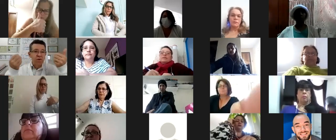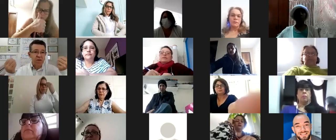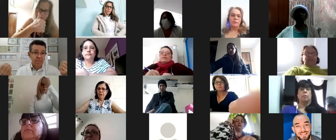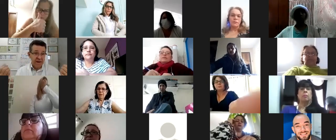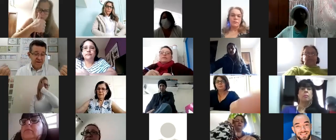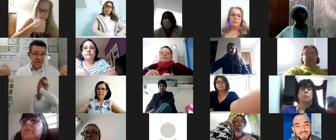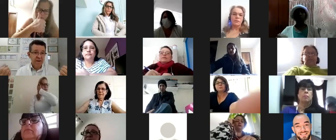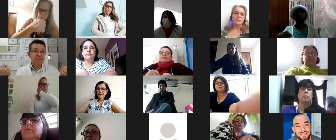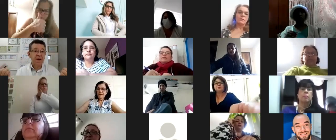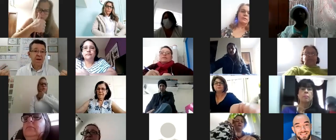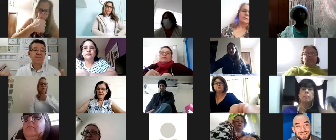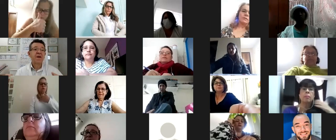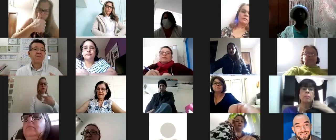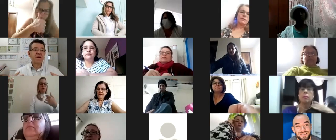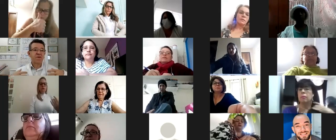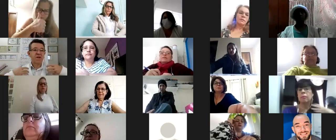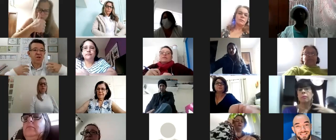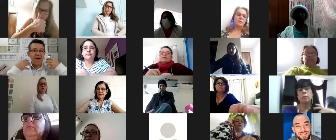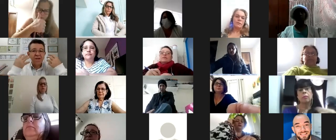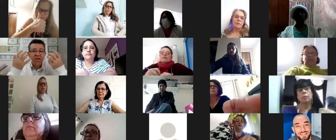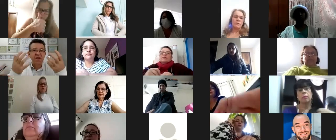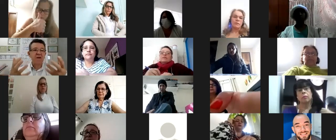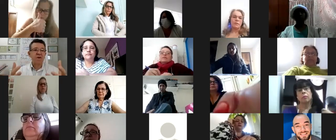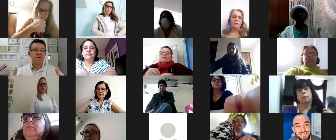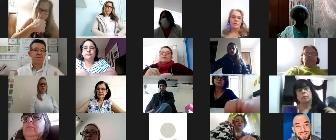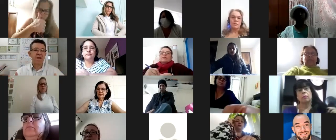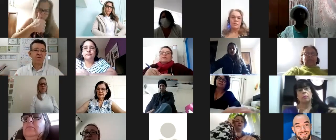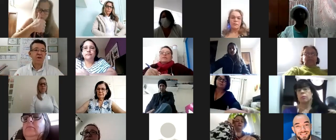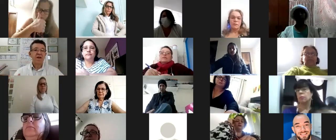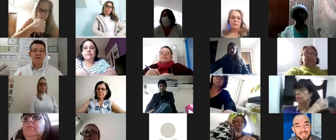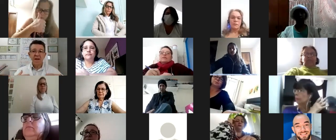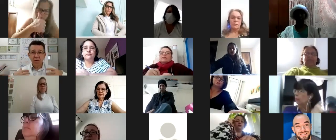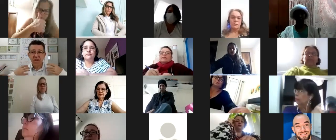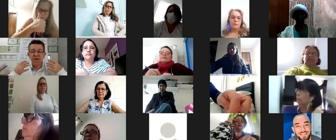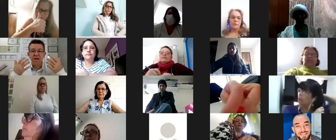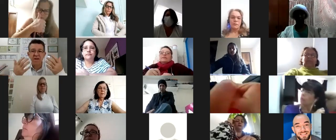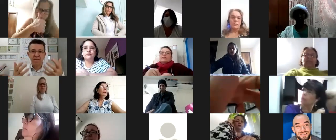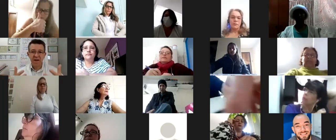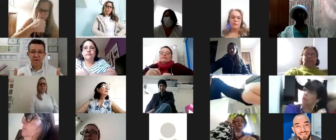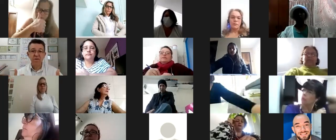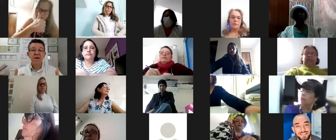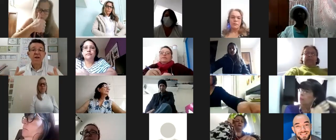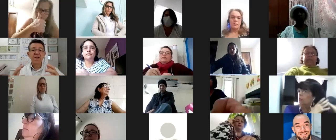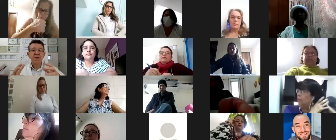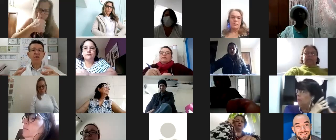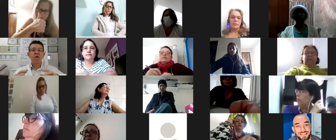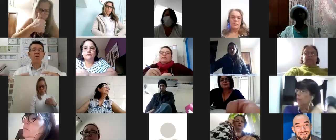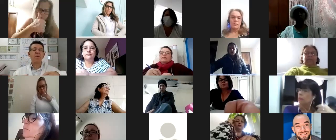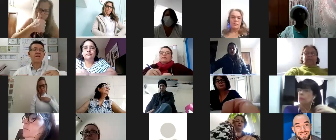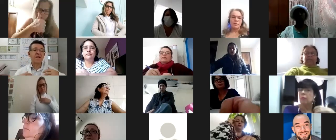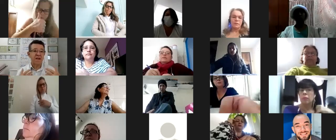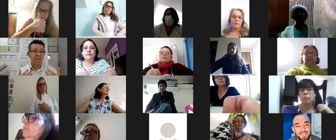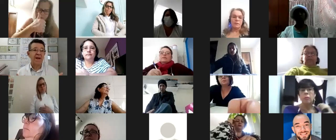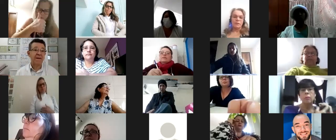o curso em duas partes. Para quê? Para você já adquirir conhecimento, ter o entendimento e ter